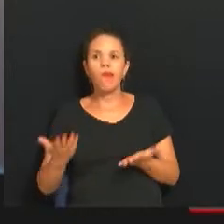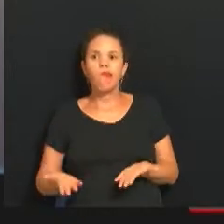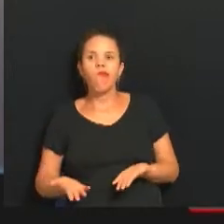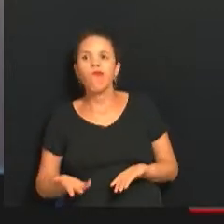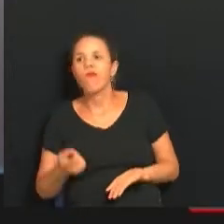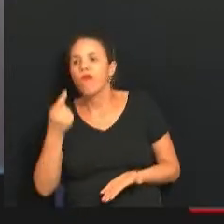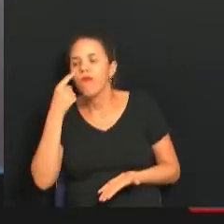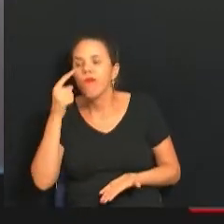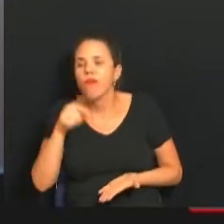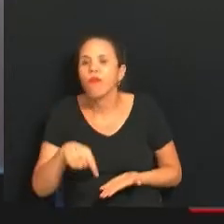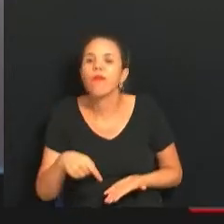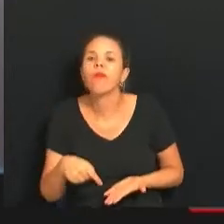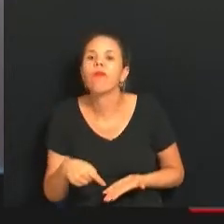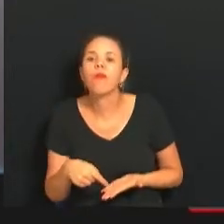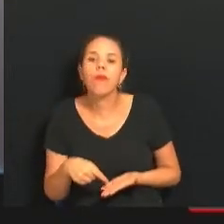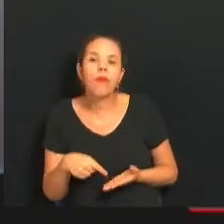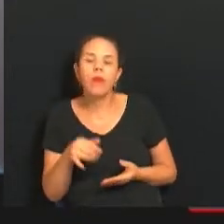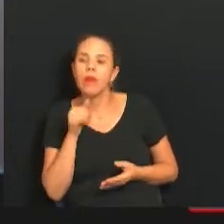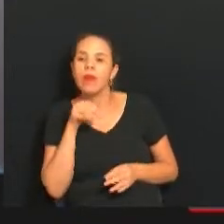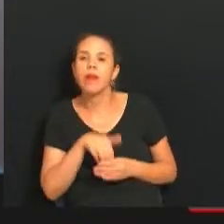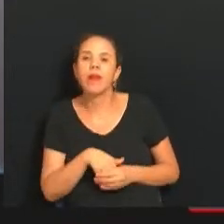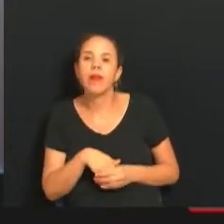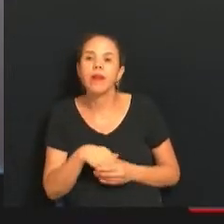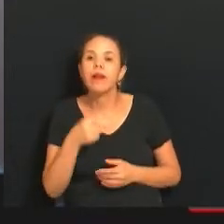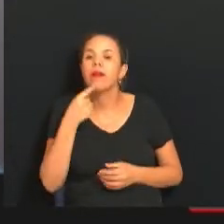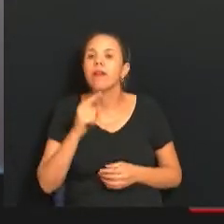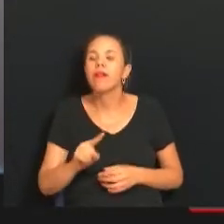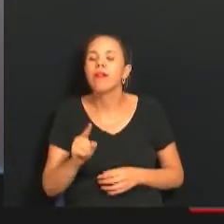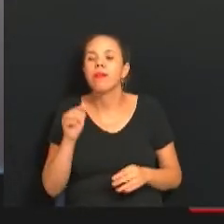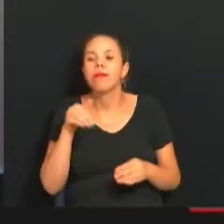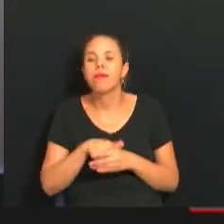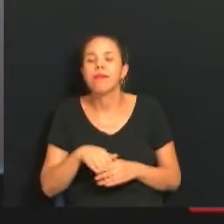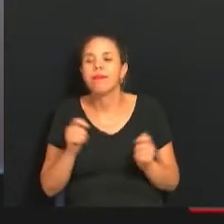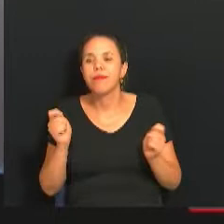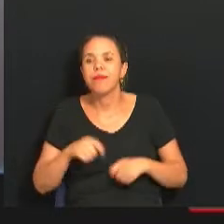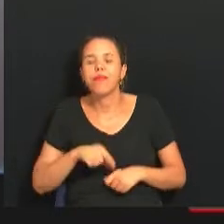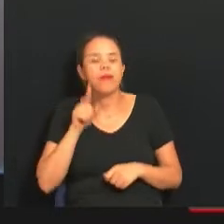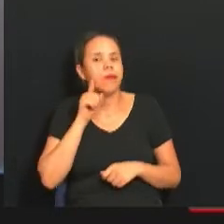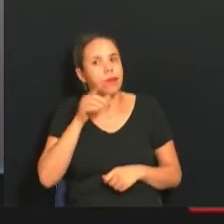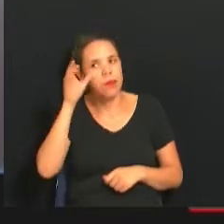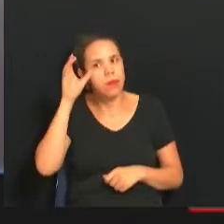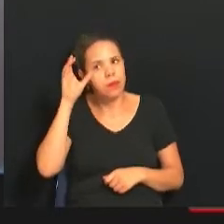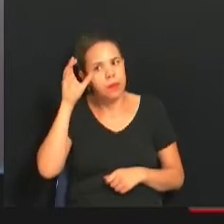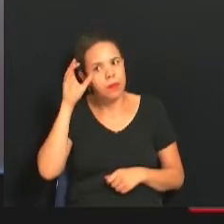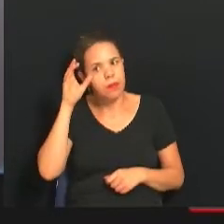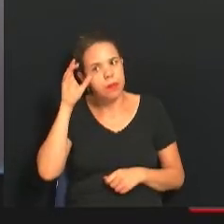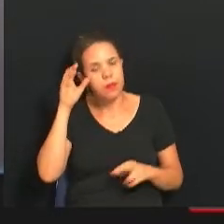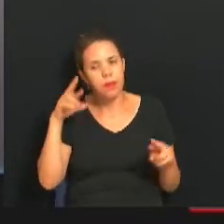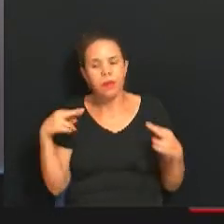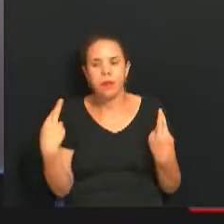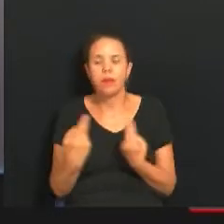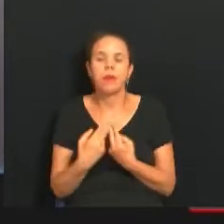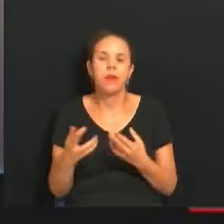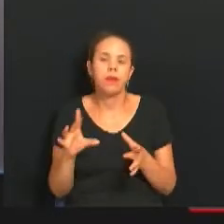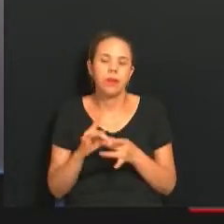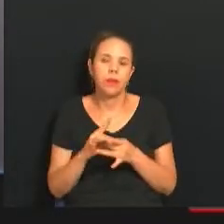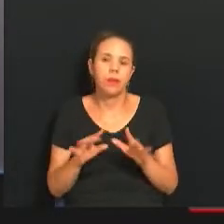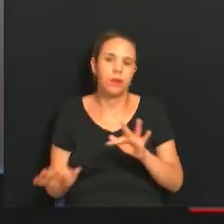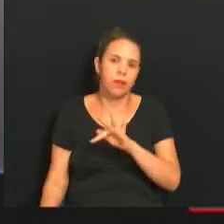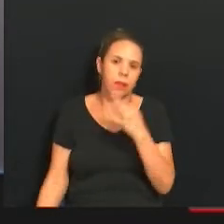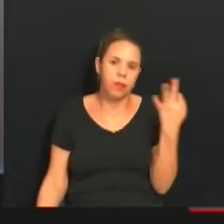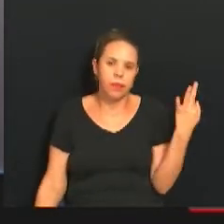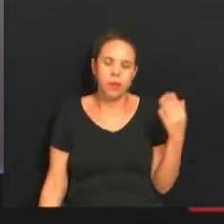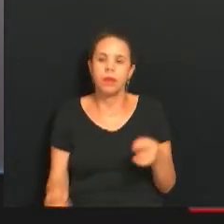no caso daquele voto, a Rússia tem poder de veto, assim como os Estados Unidos, a China, o Reino Unido e a França. Ela vetou aquela resolução,